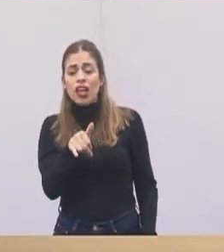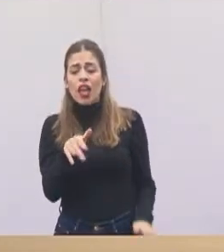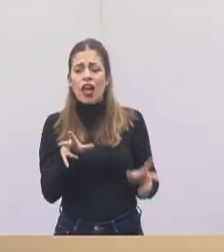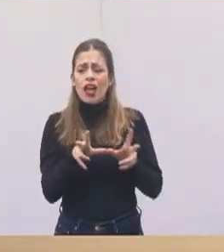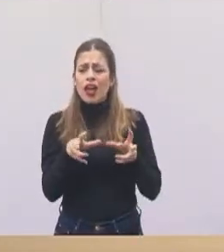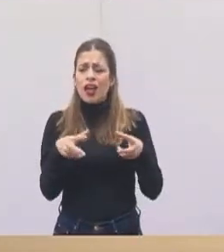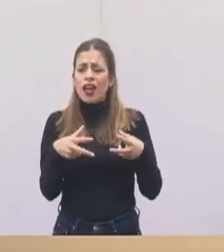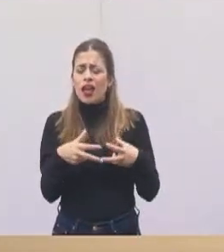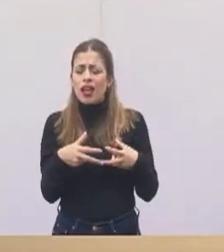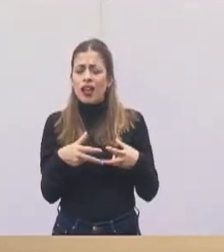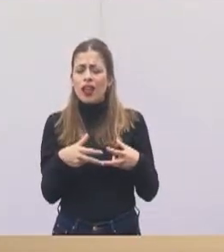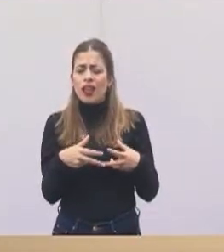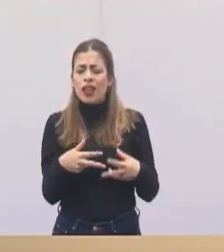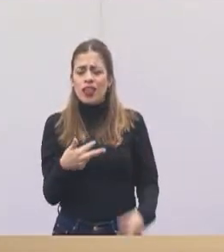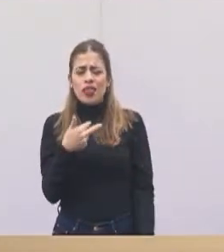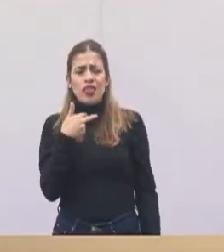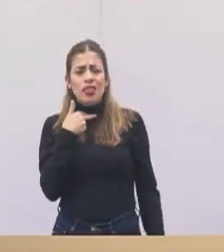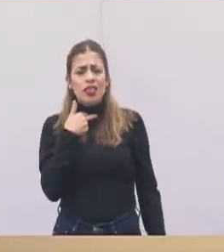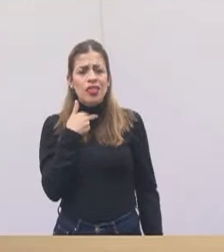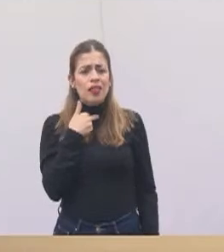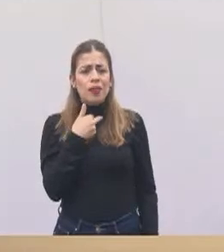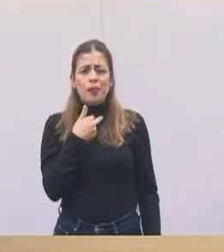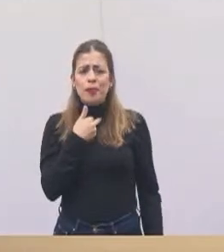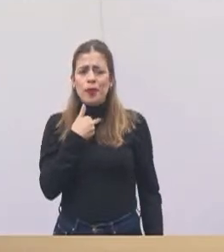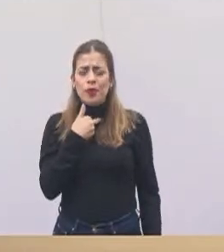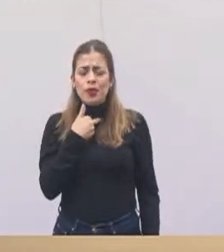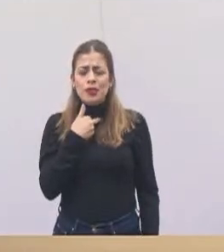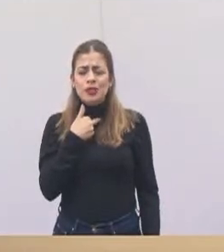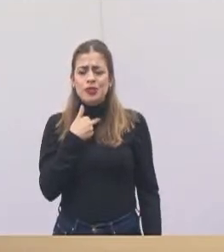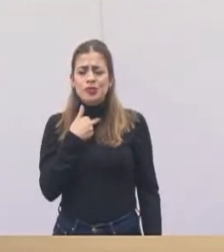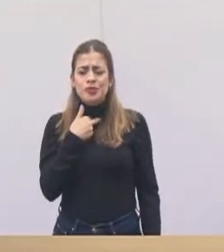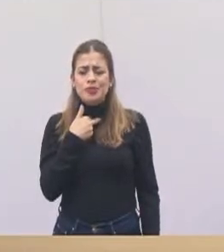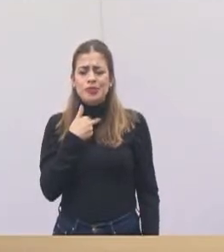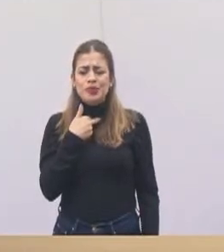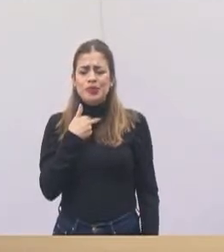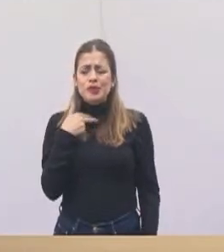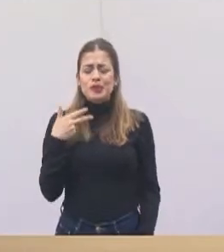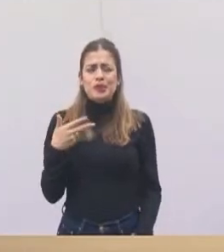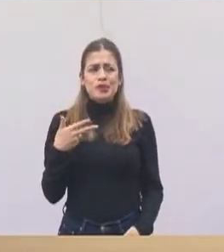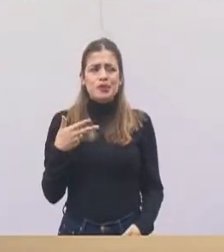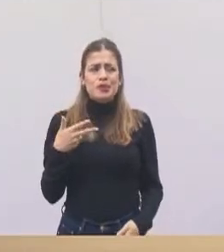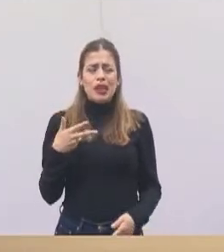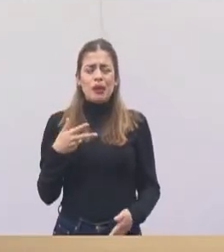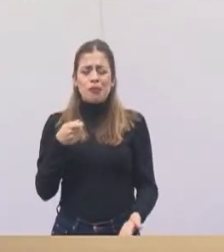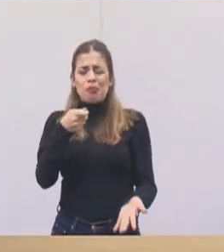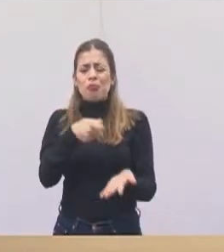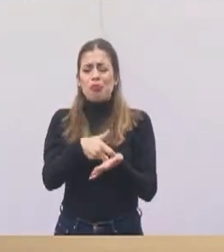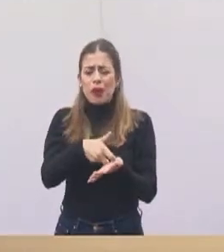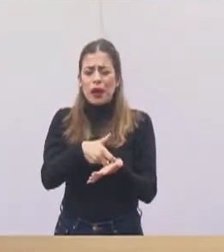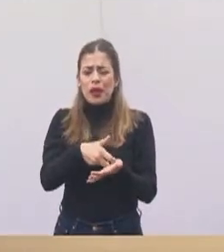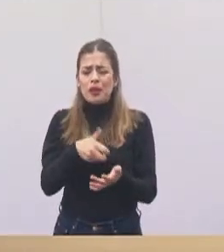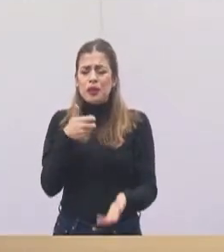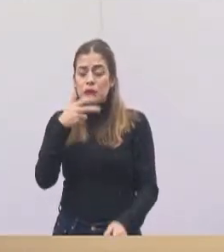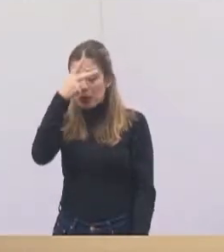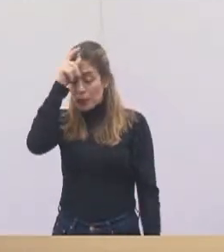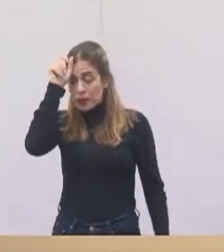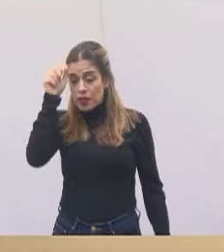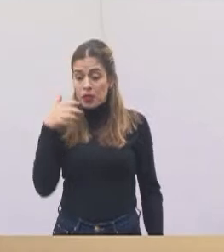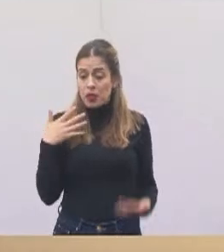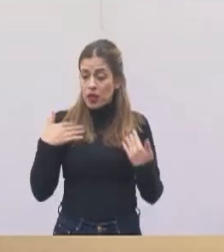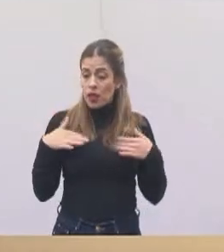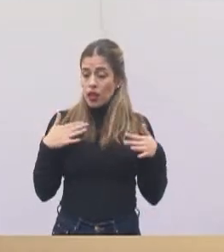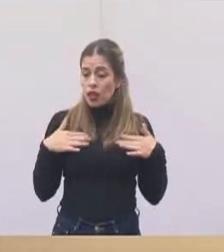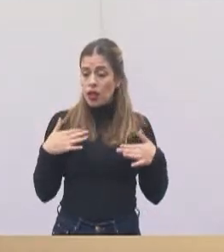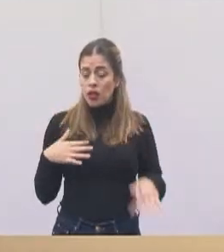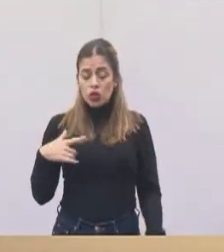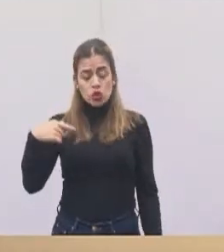ser capacho do prefeito. Eu queria ser bem claro e deixar aqui a minha opinião com toda a tranquilidade, dizer que fui